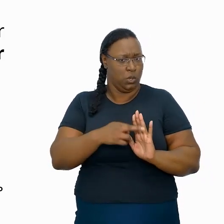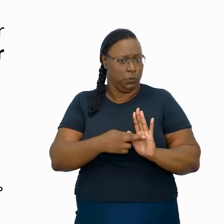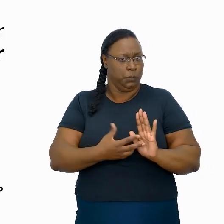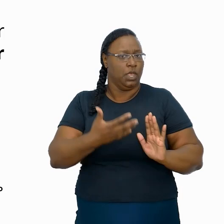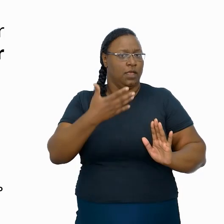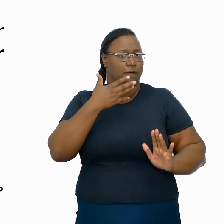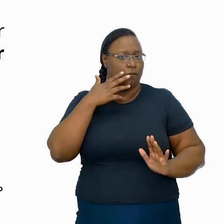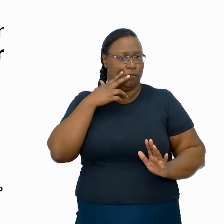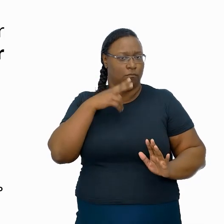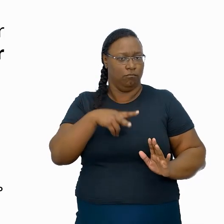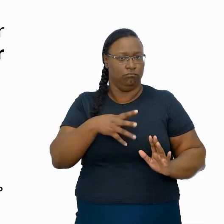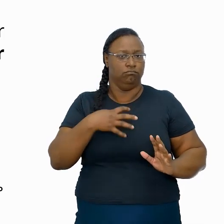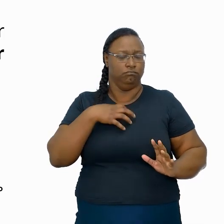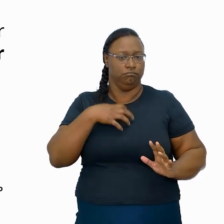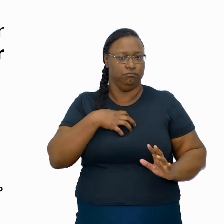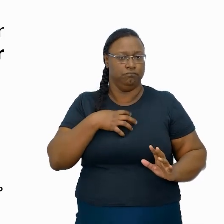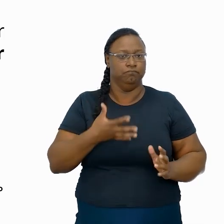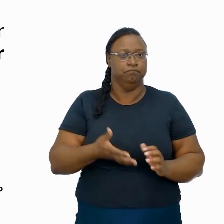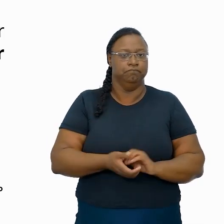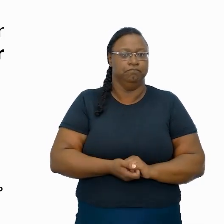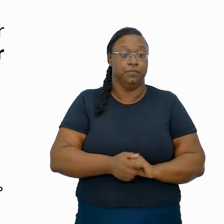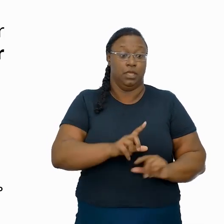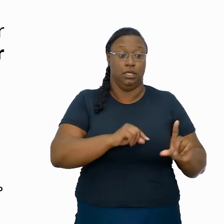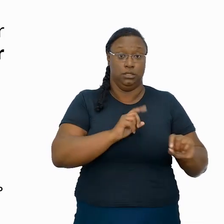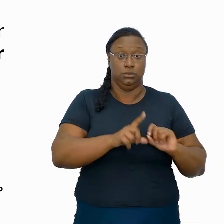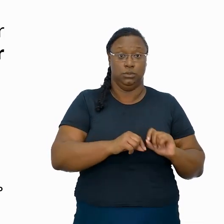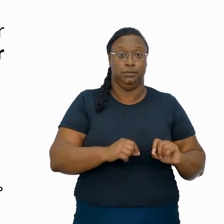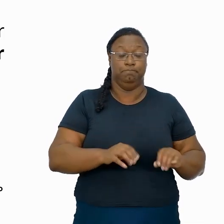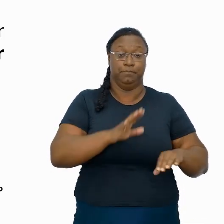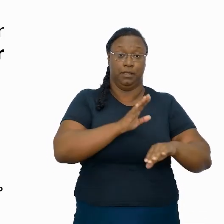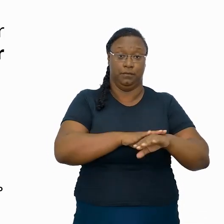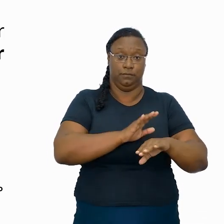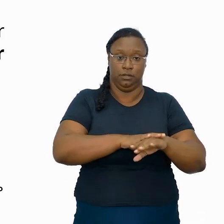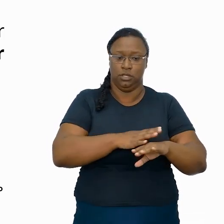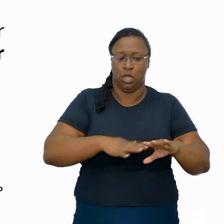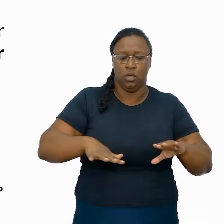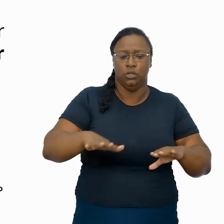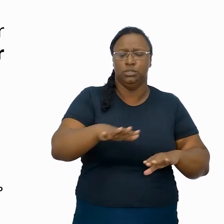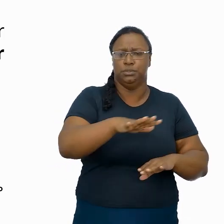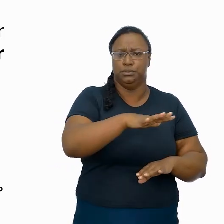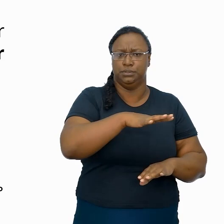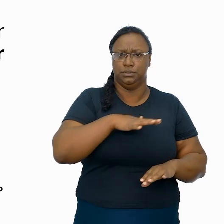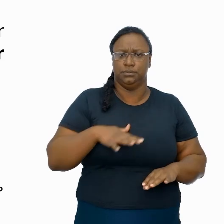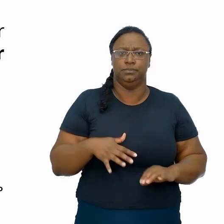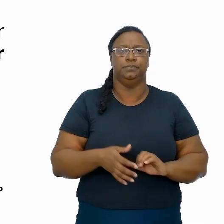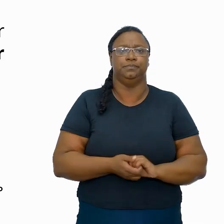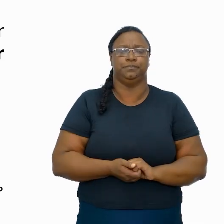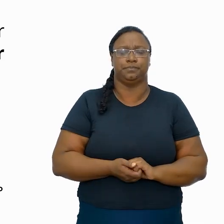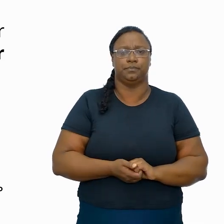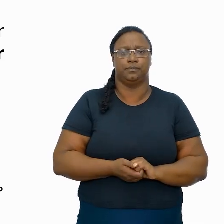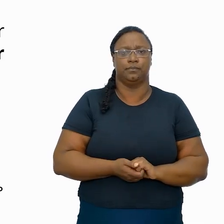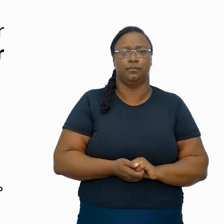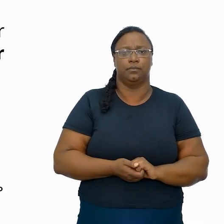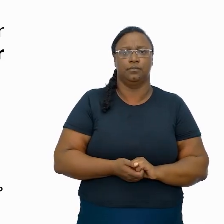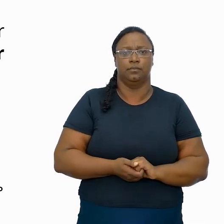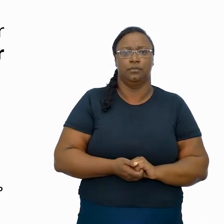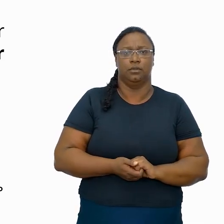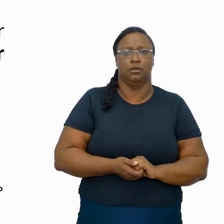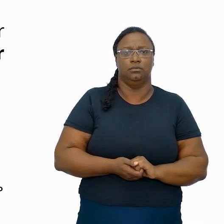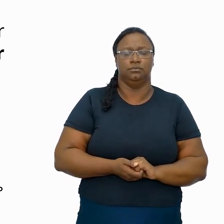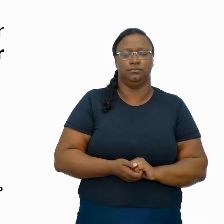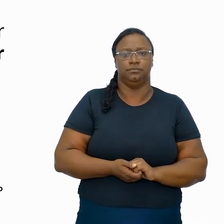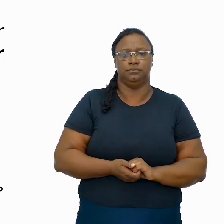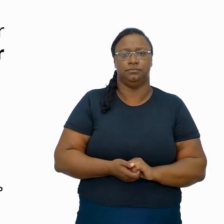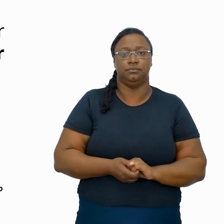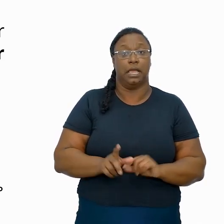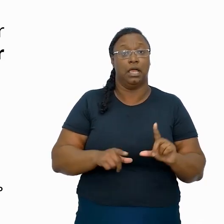informações e escolher. Feito isso, né, compreendendo a relação entre as grandezas físicas, matemáticas ali,